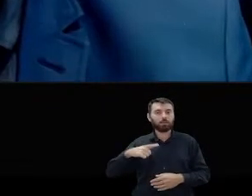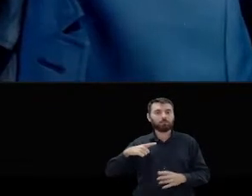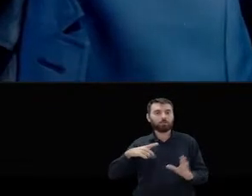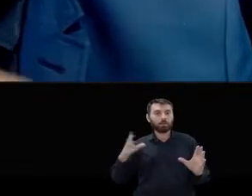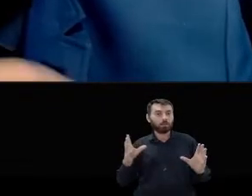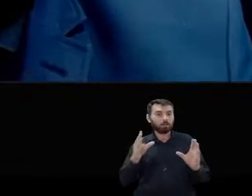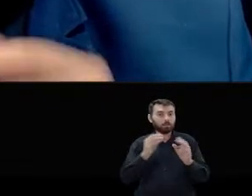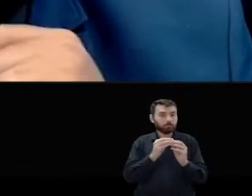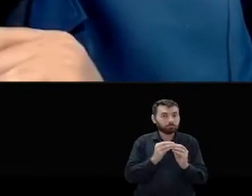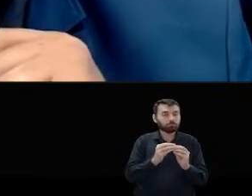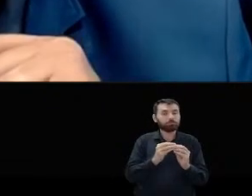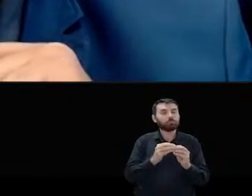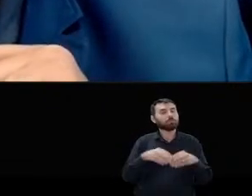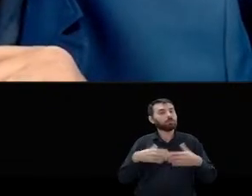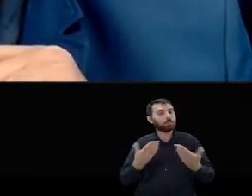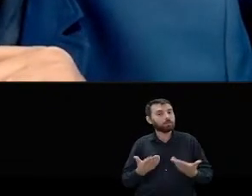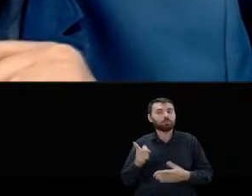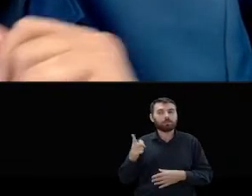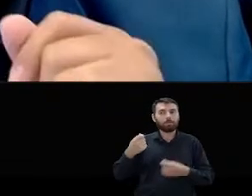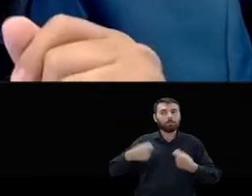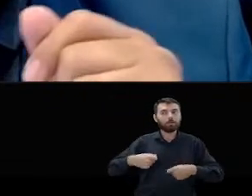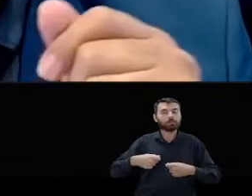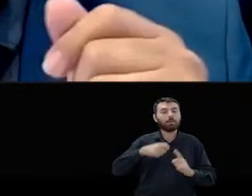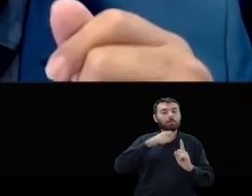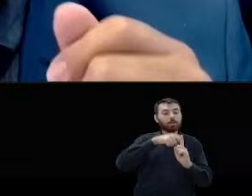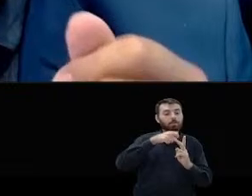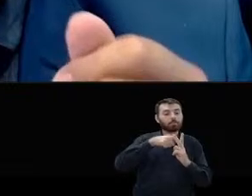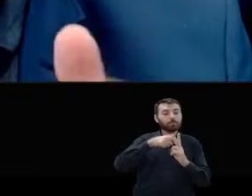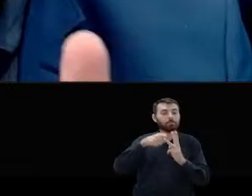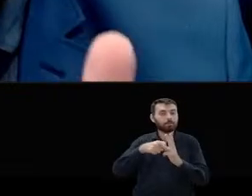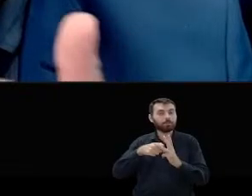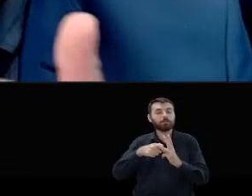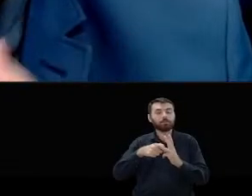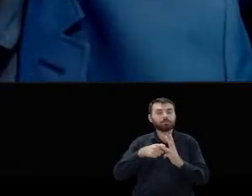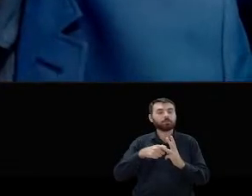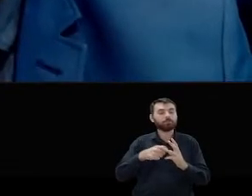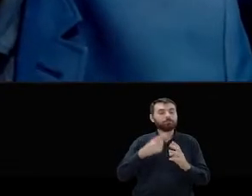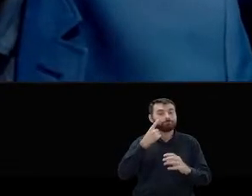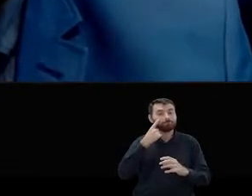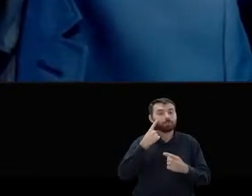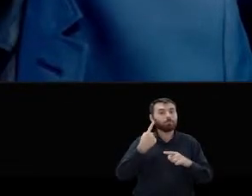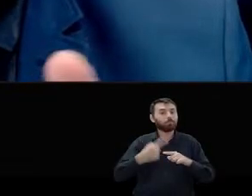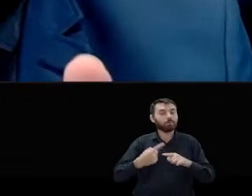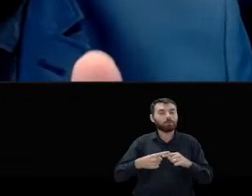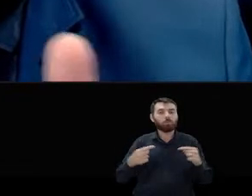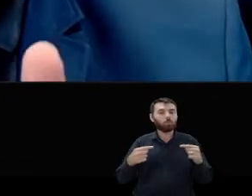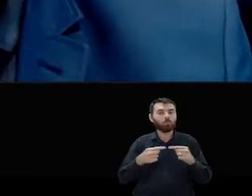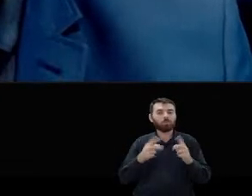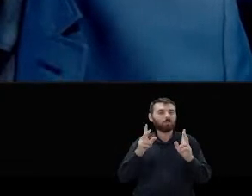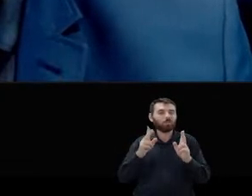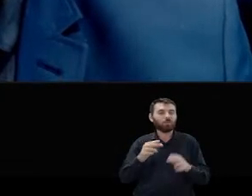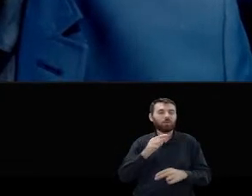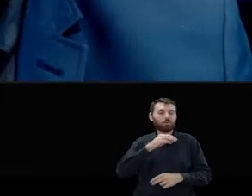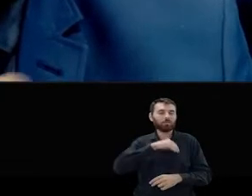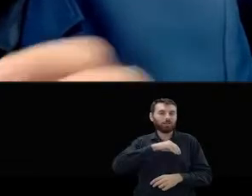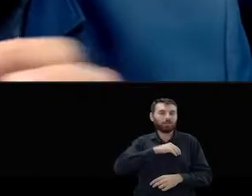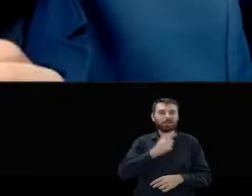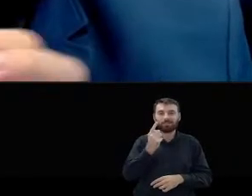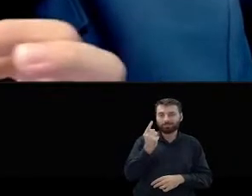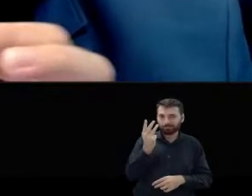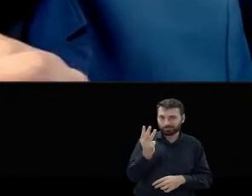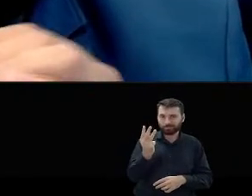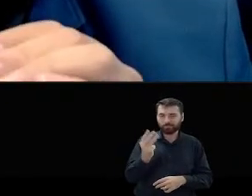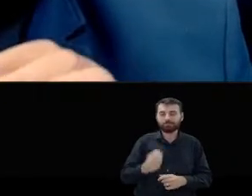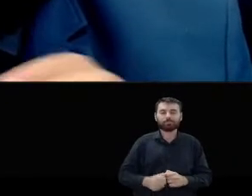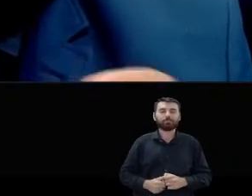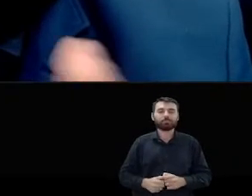mês, justamente porque é como se fosse o 13º salário proporcional. Então, em que pese no determinado